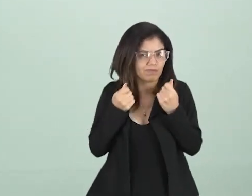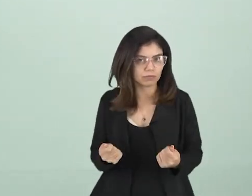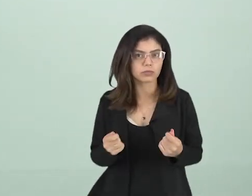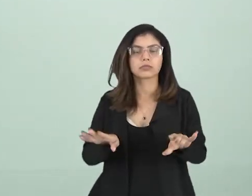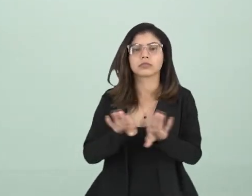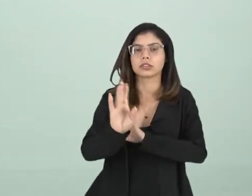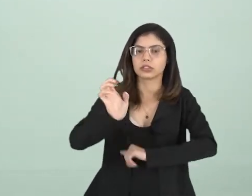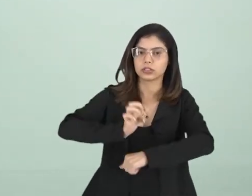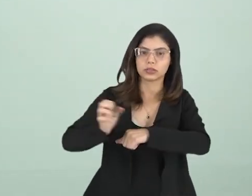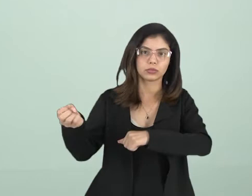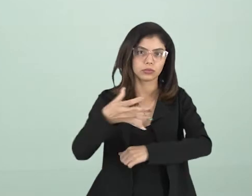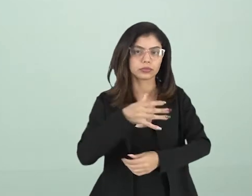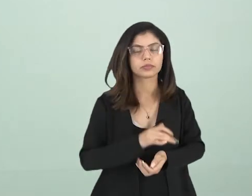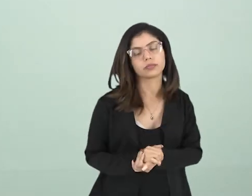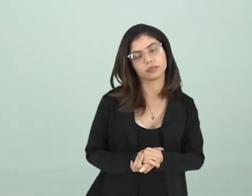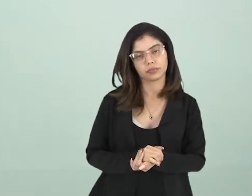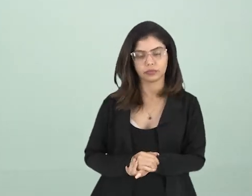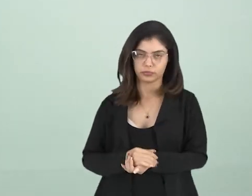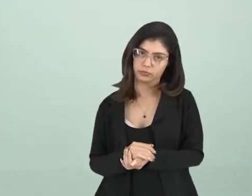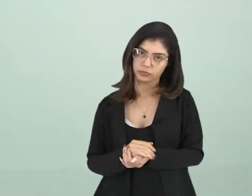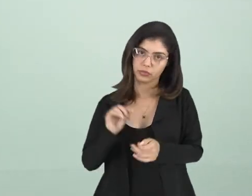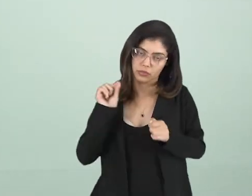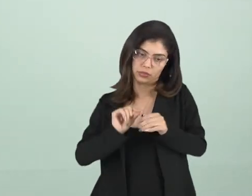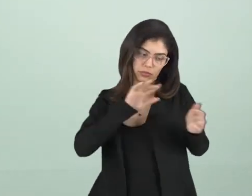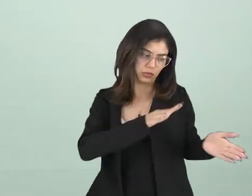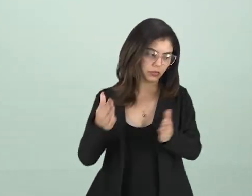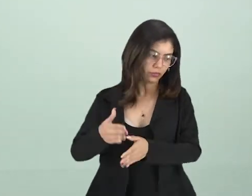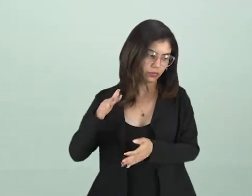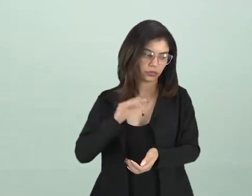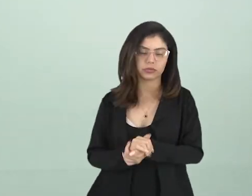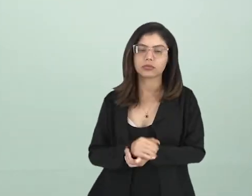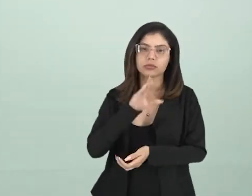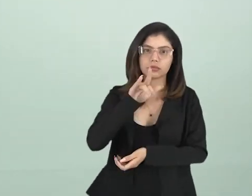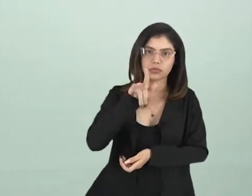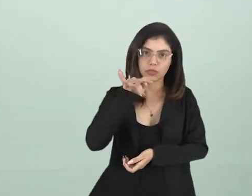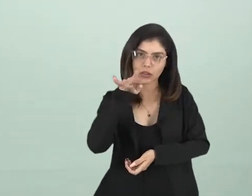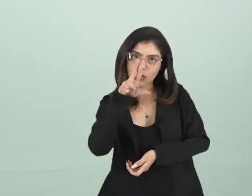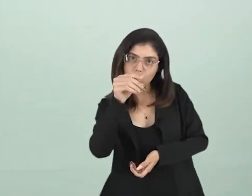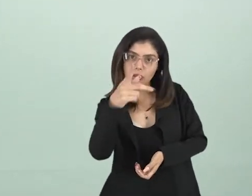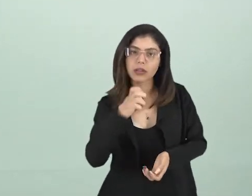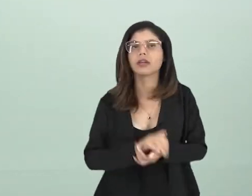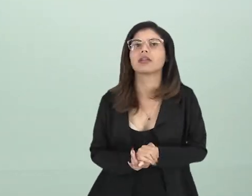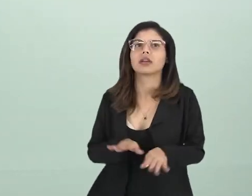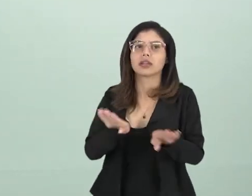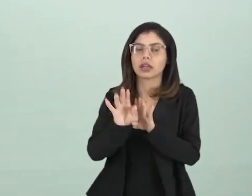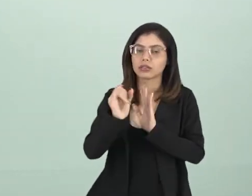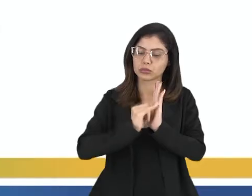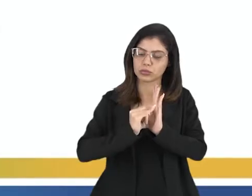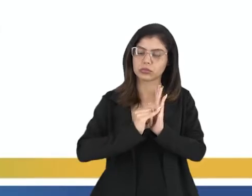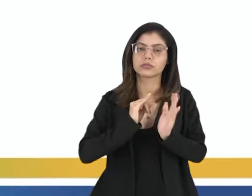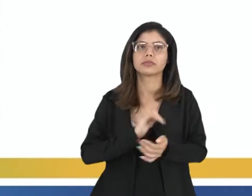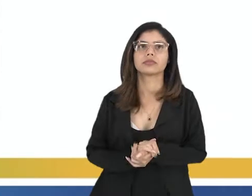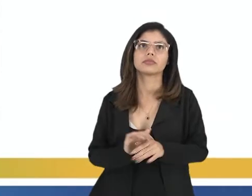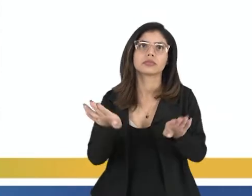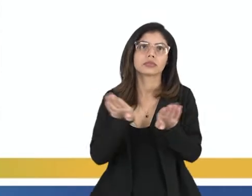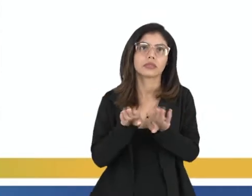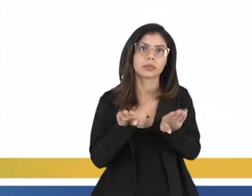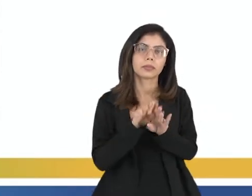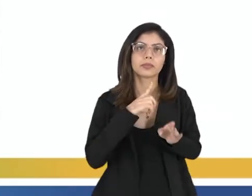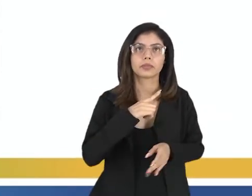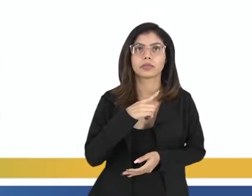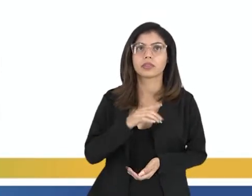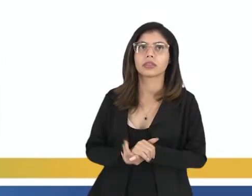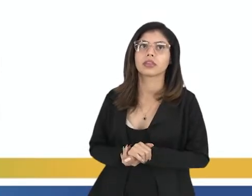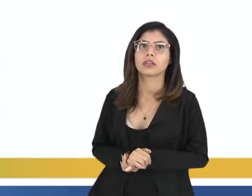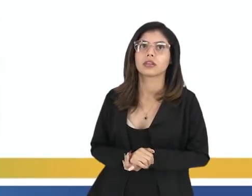desse Estado Novo, né? Que a gente diz que foi a partir também de um golpe, né? Que a gente tem a instituição, tá? E aí também a gente vai ter